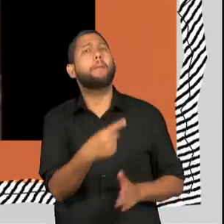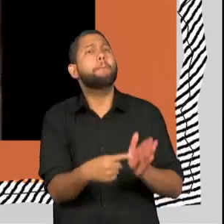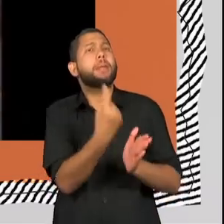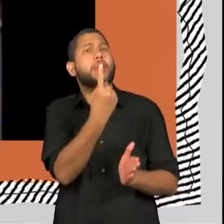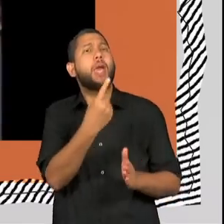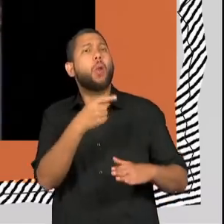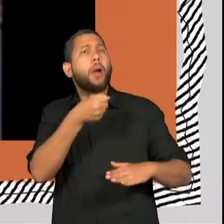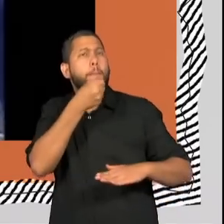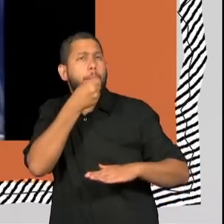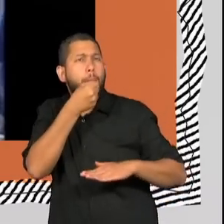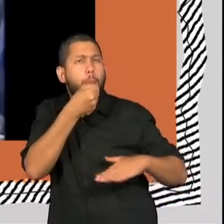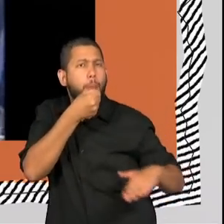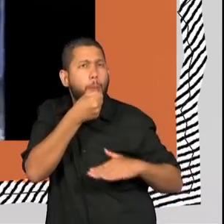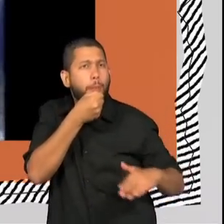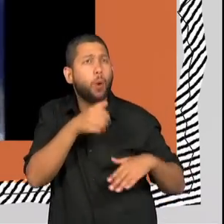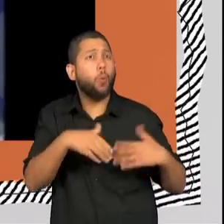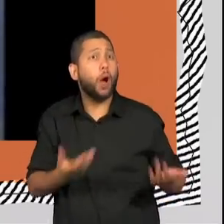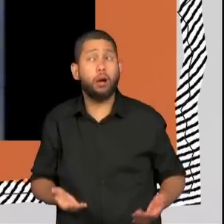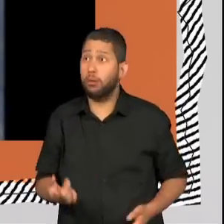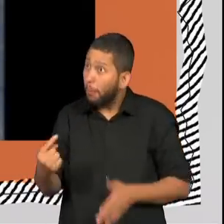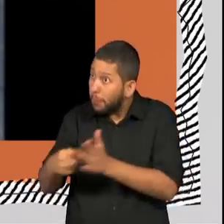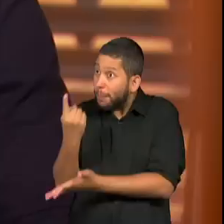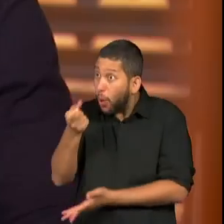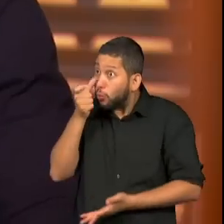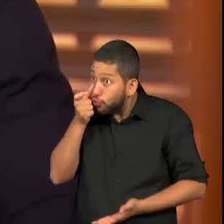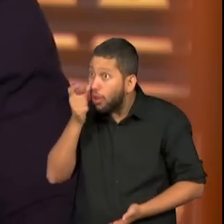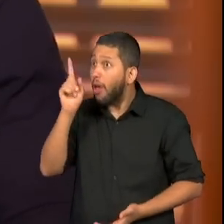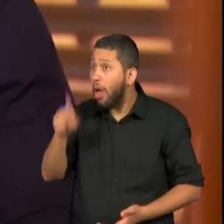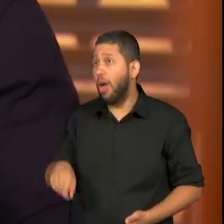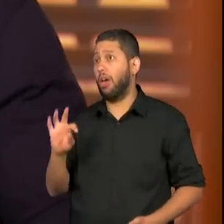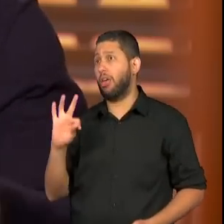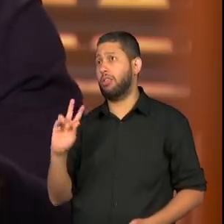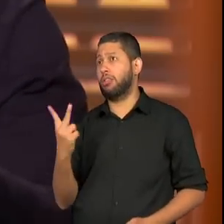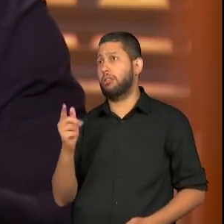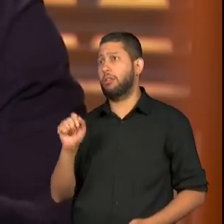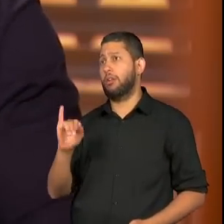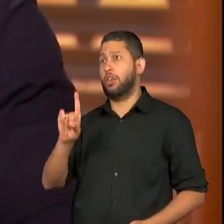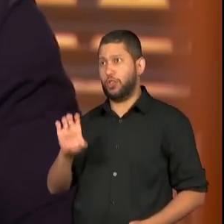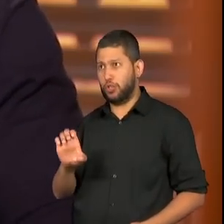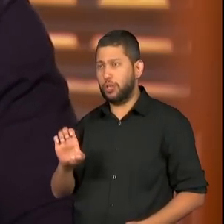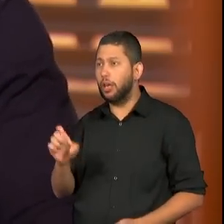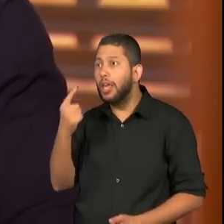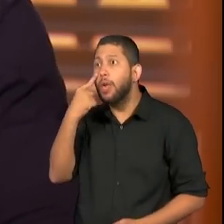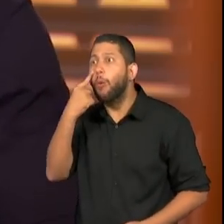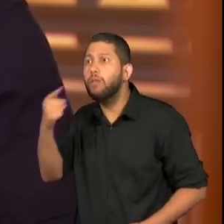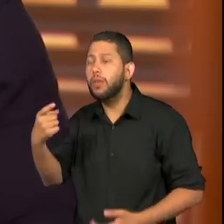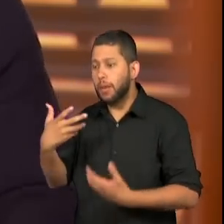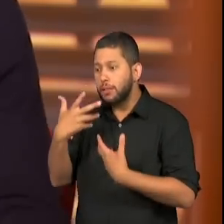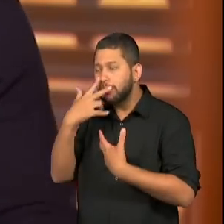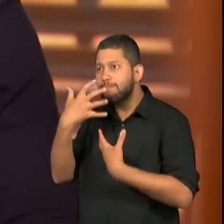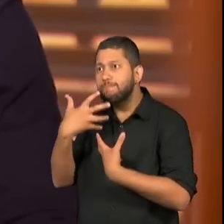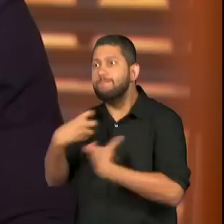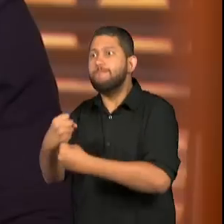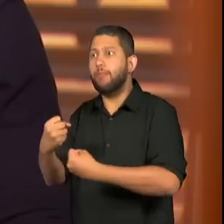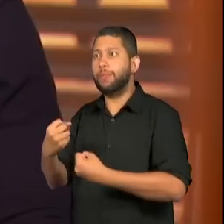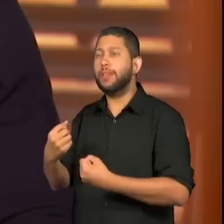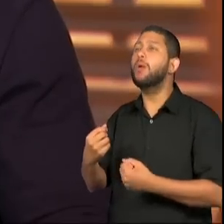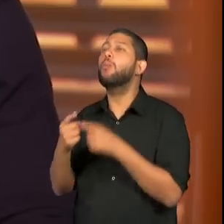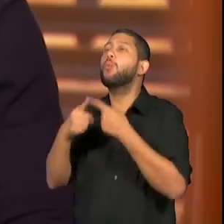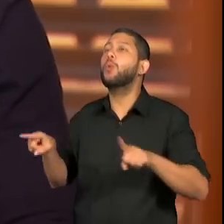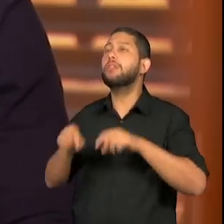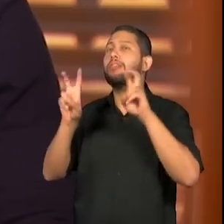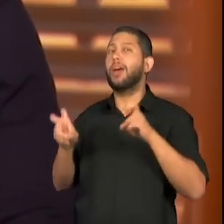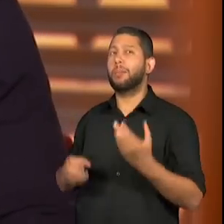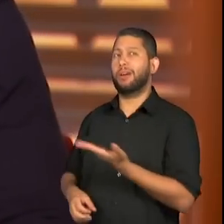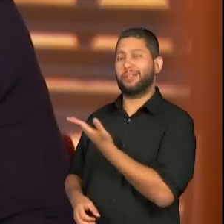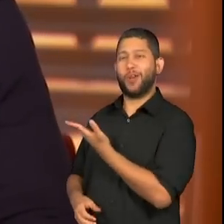rap que te pegou? Nacional foi do Taíde. Nacional, assim, que, não que eu ouvi, mas que me pegou foi o Taíde com a música Corpo Fechado e a outra é